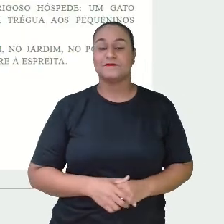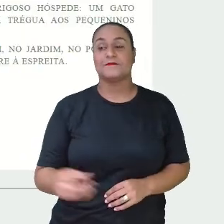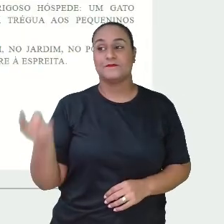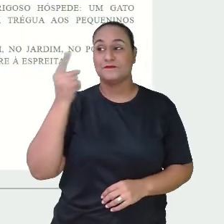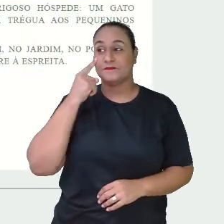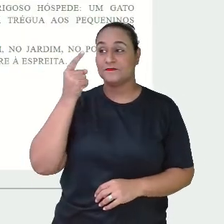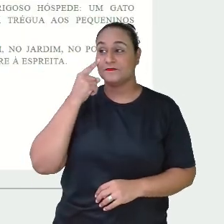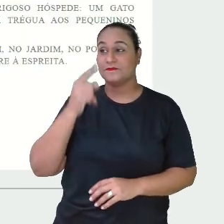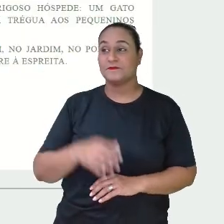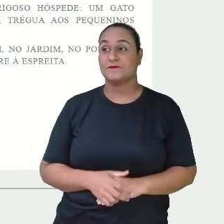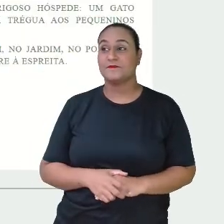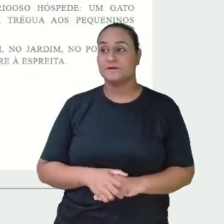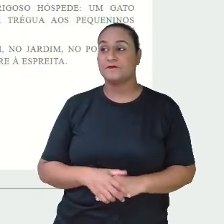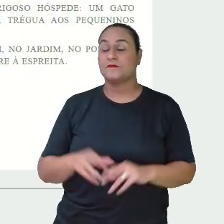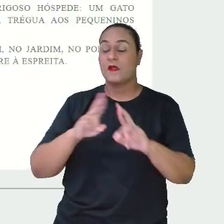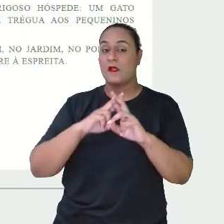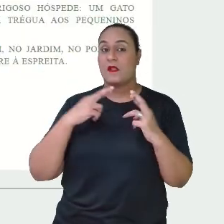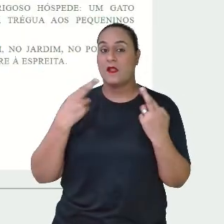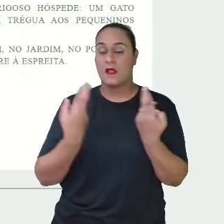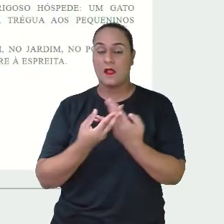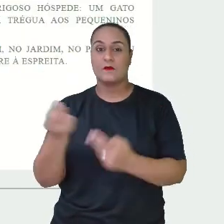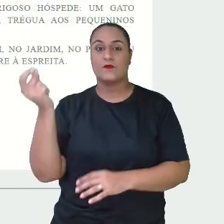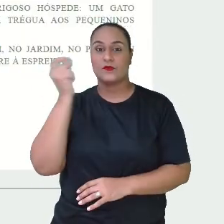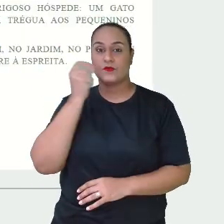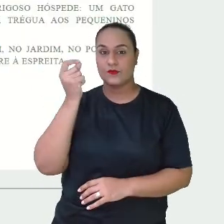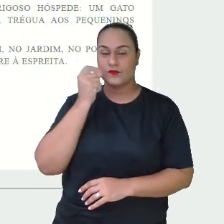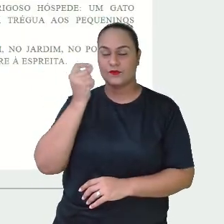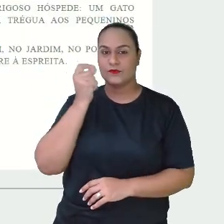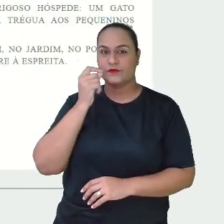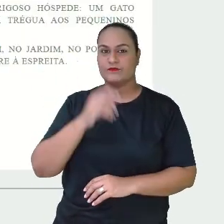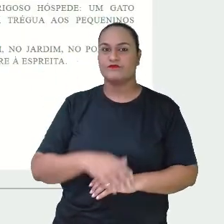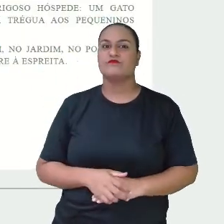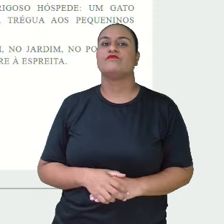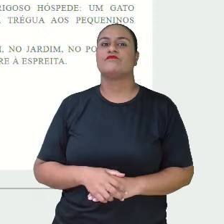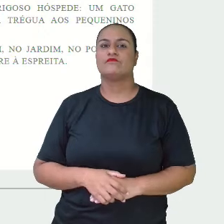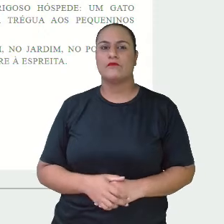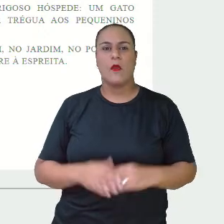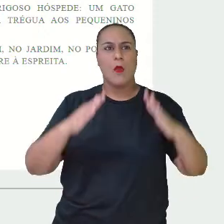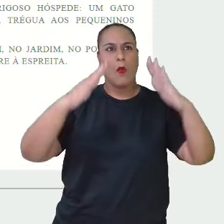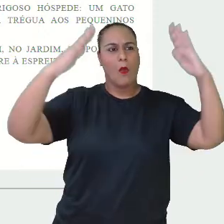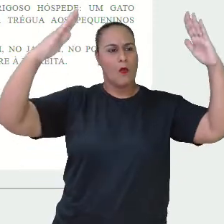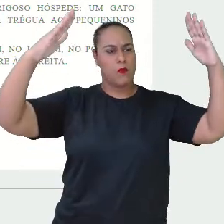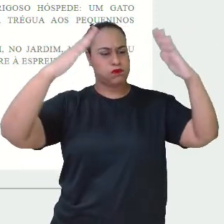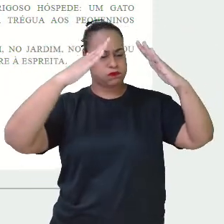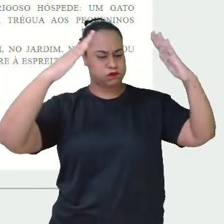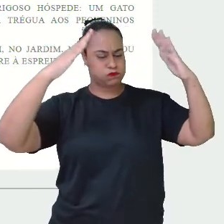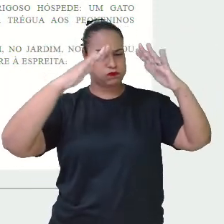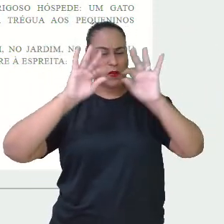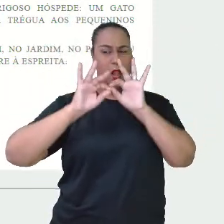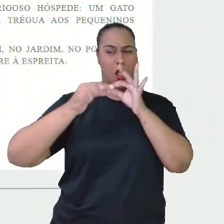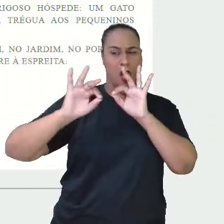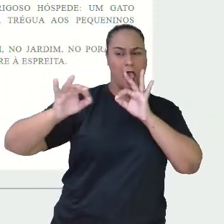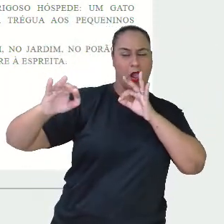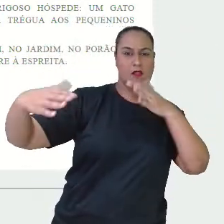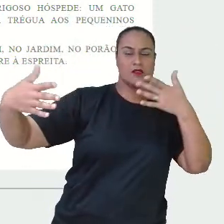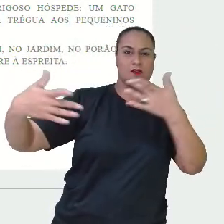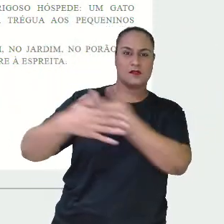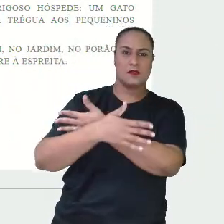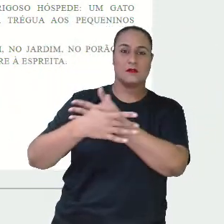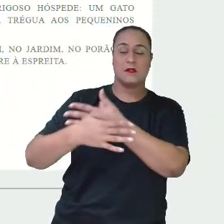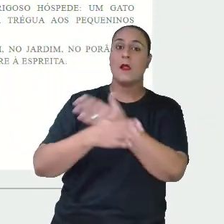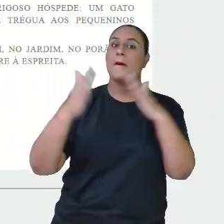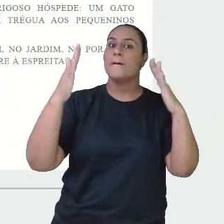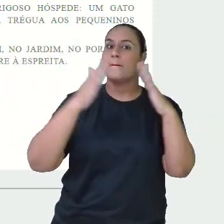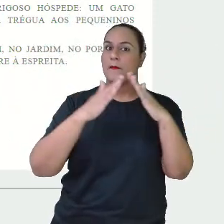Olha só. A Assembleia dos Ratos. Numa enorme casa afastada da cidade, morava